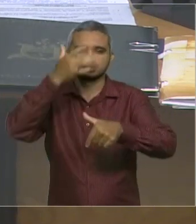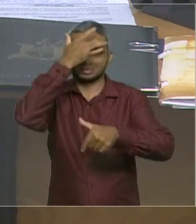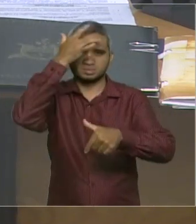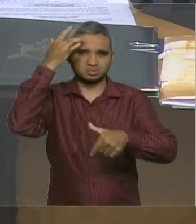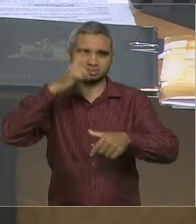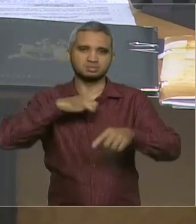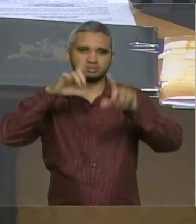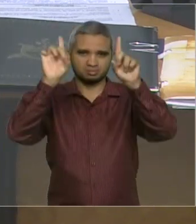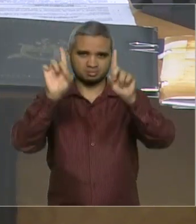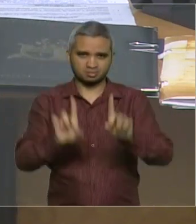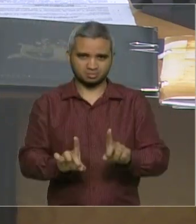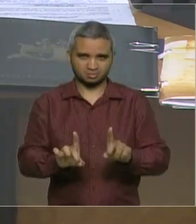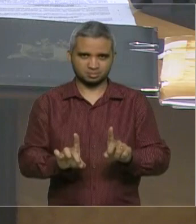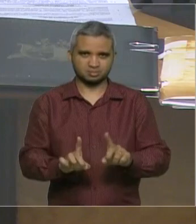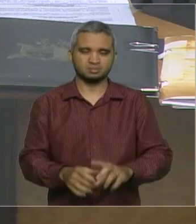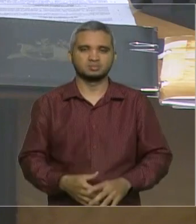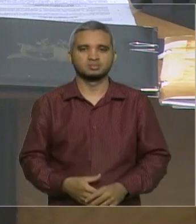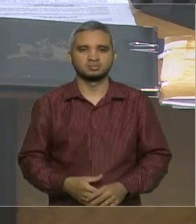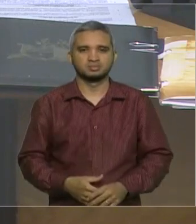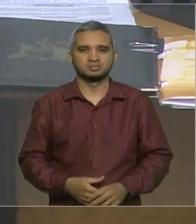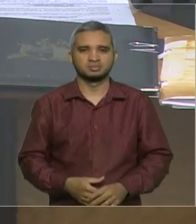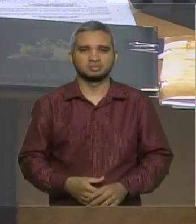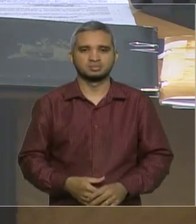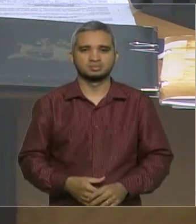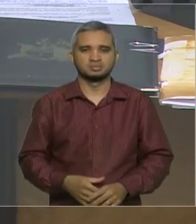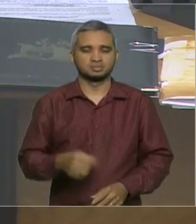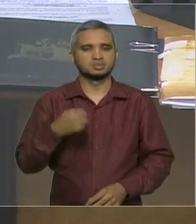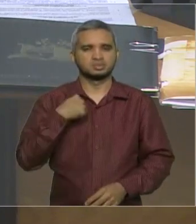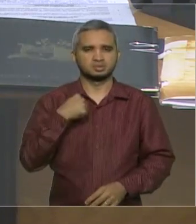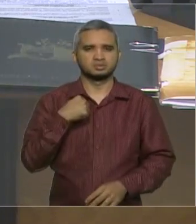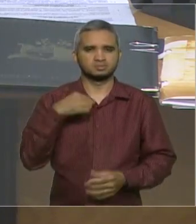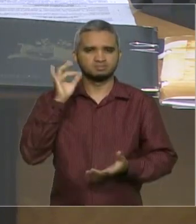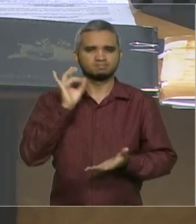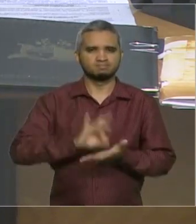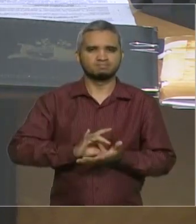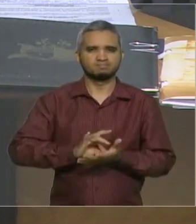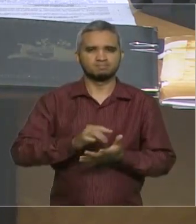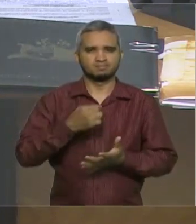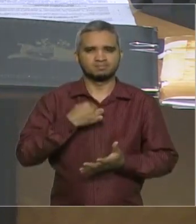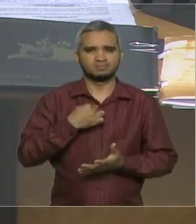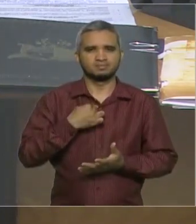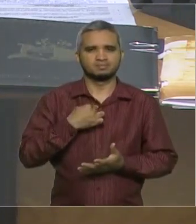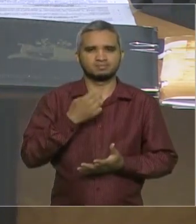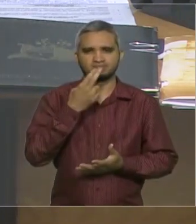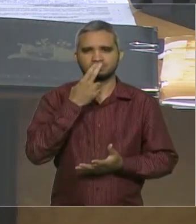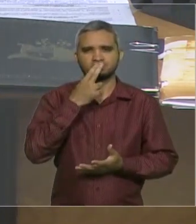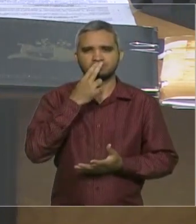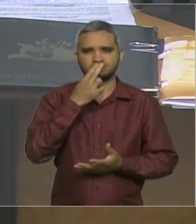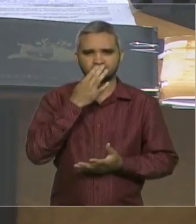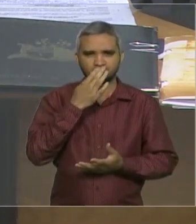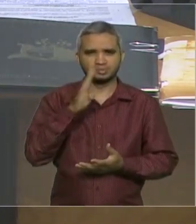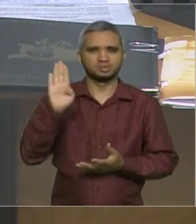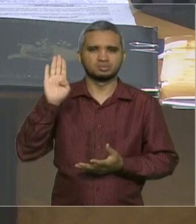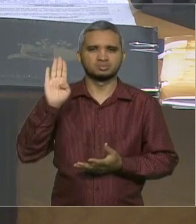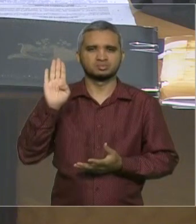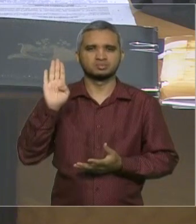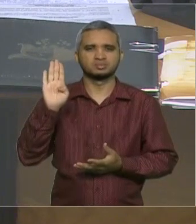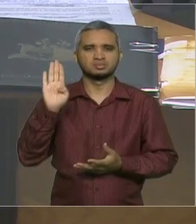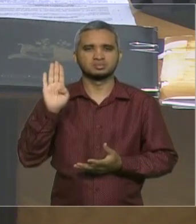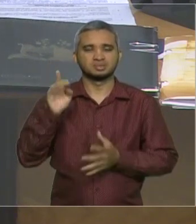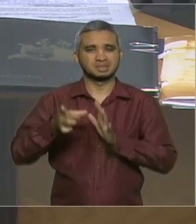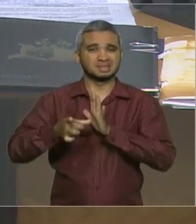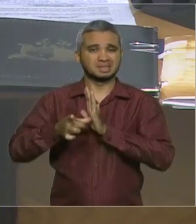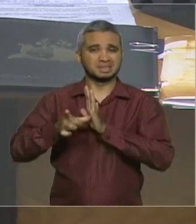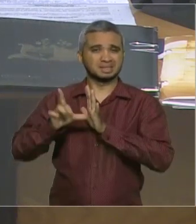Eu quero confessar a vocês que antes de vivenciar na pele toda essa